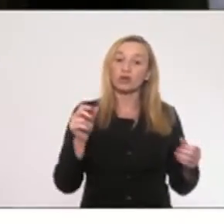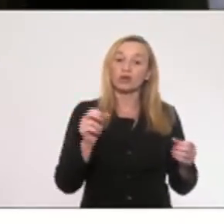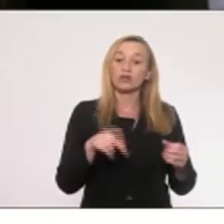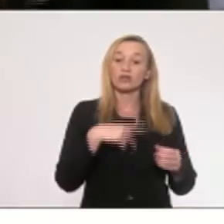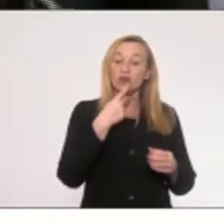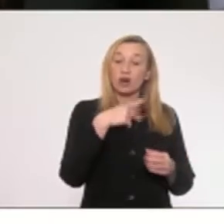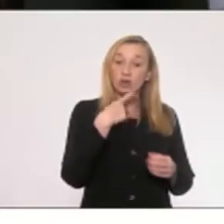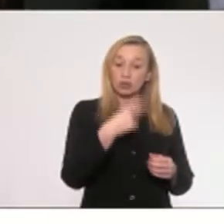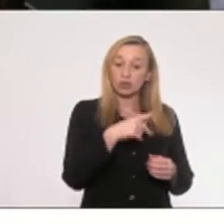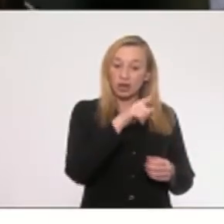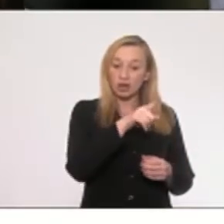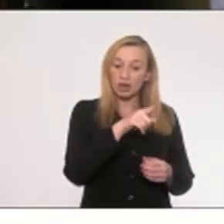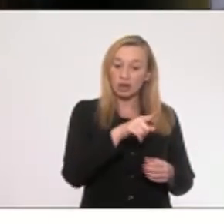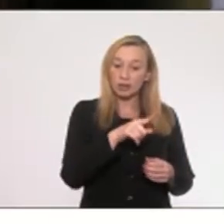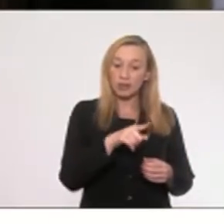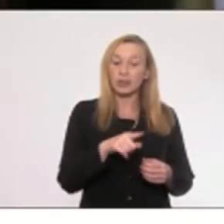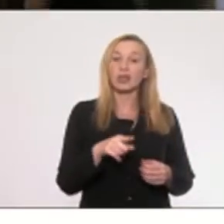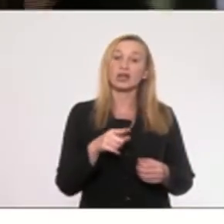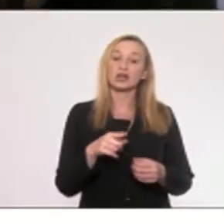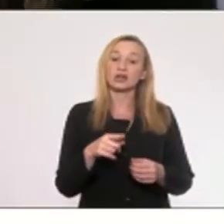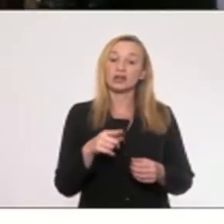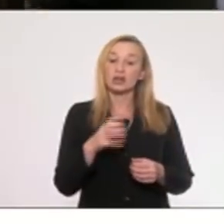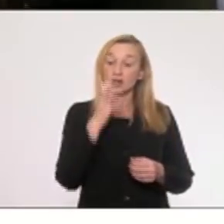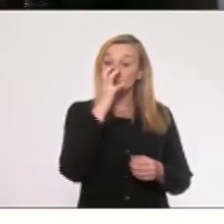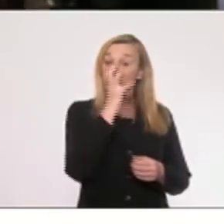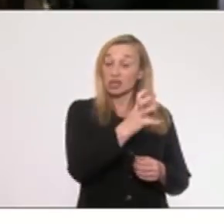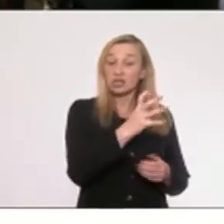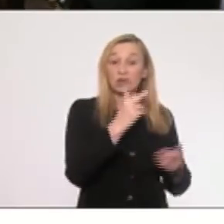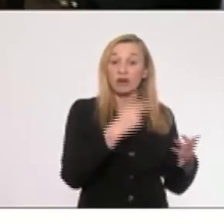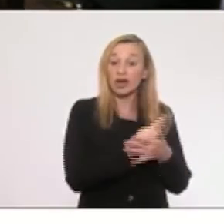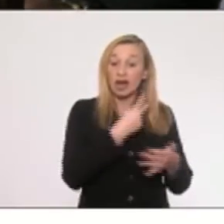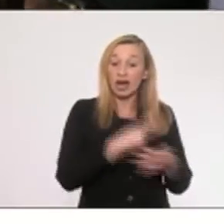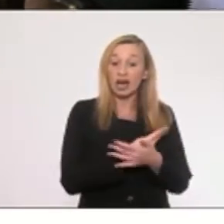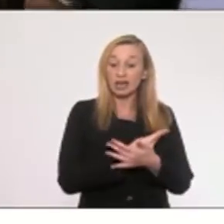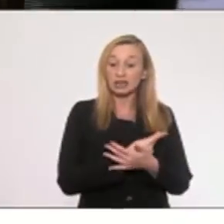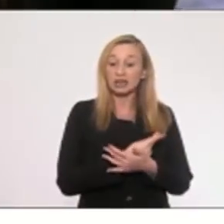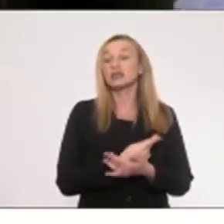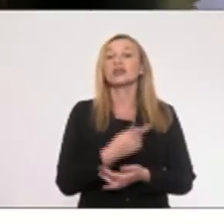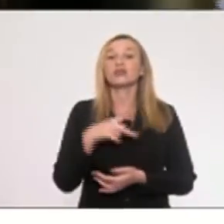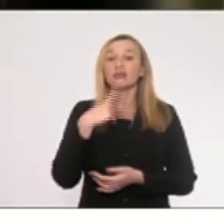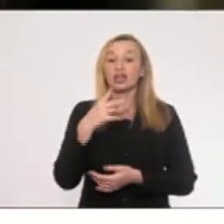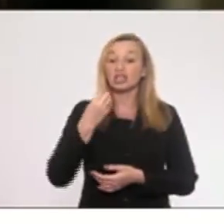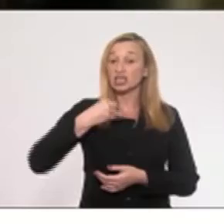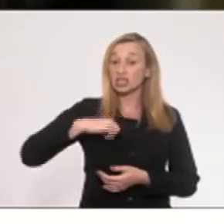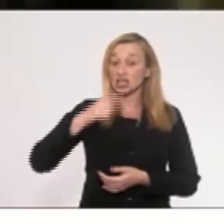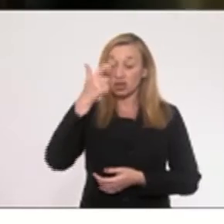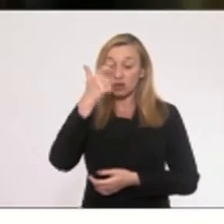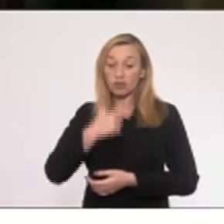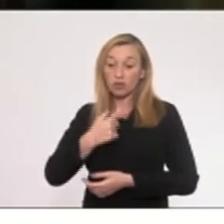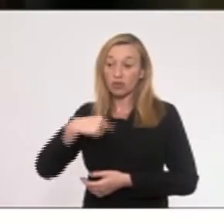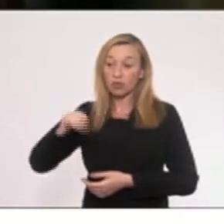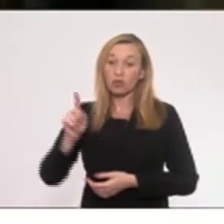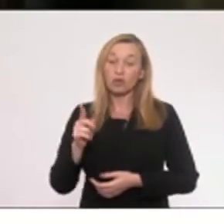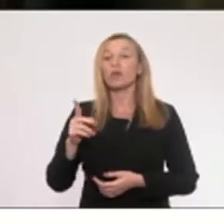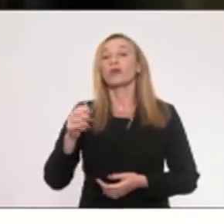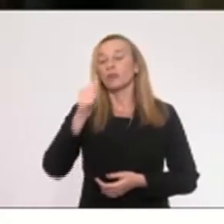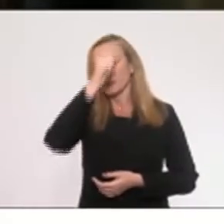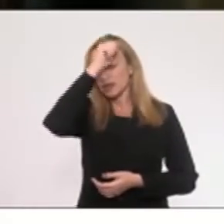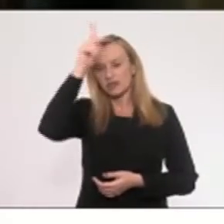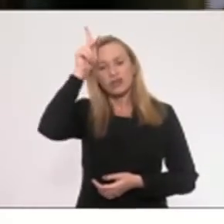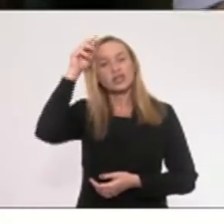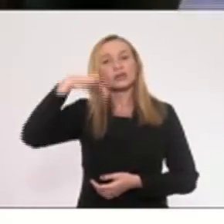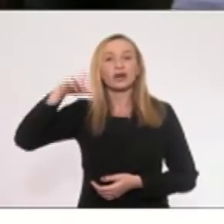se uma vez eu eleito prefeito da cidade de Macaé, eu iria me pagar, eu iria criar um dano ao erário